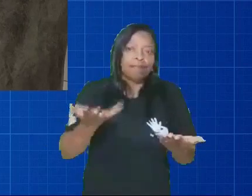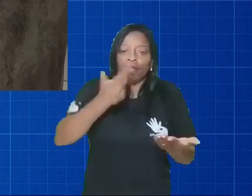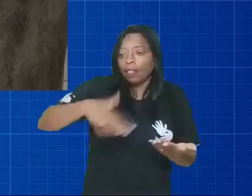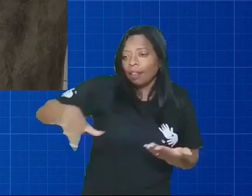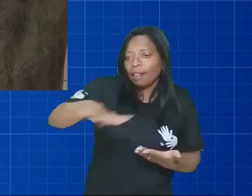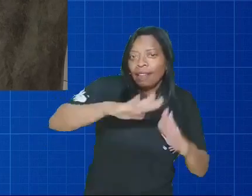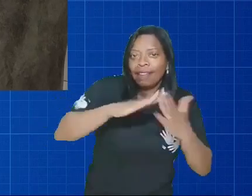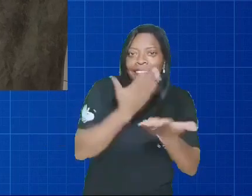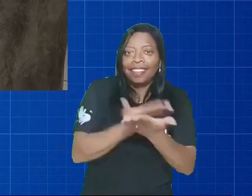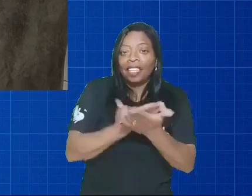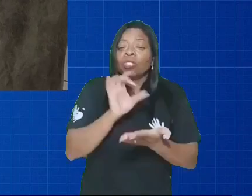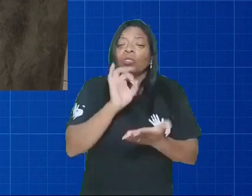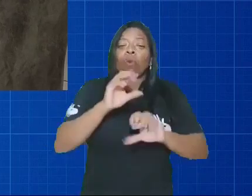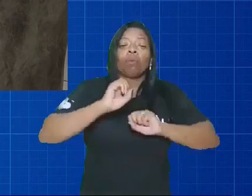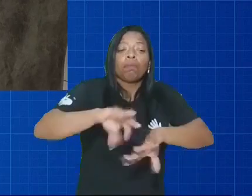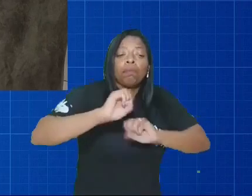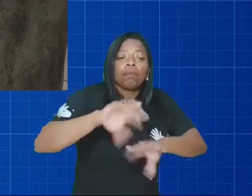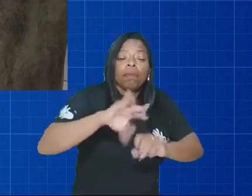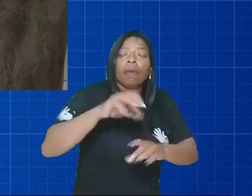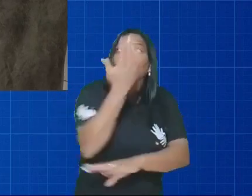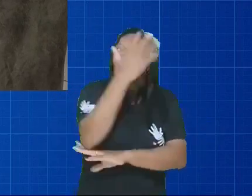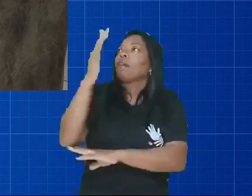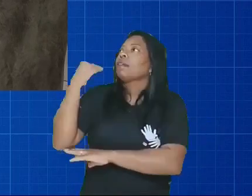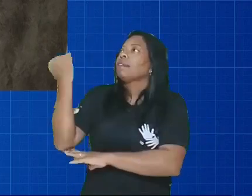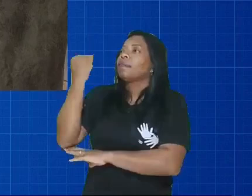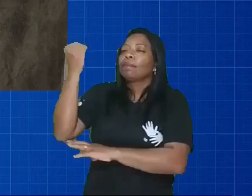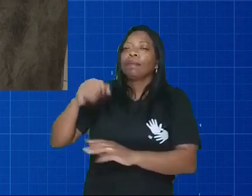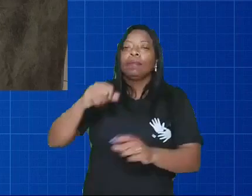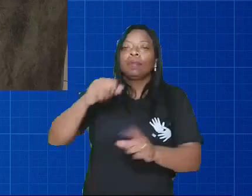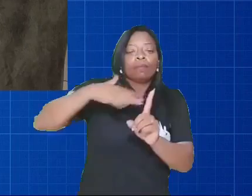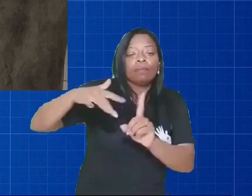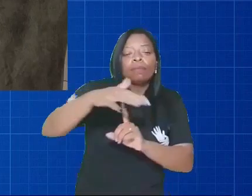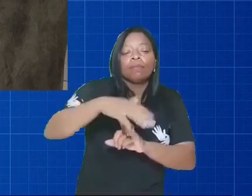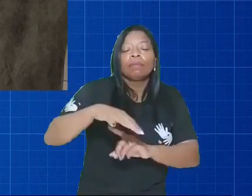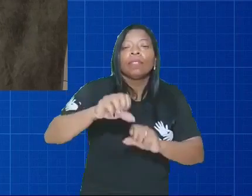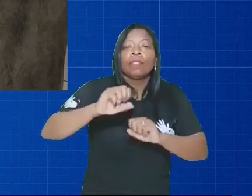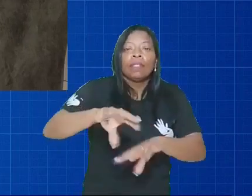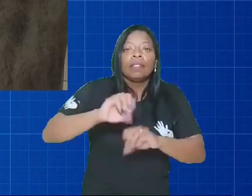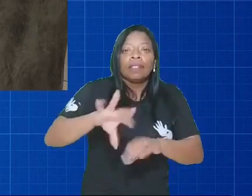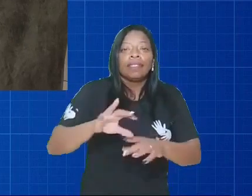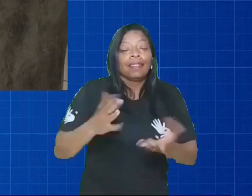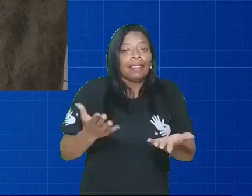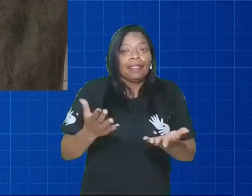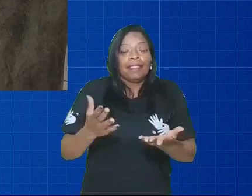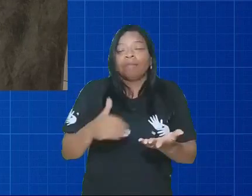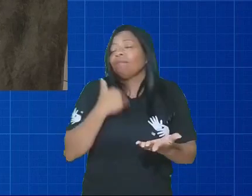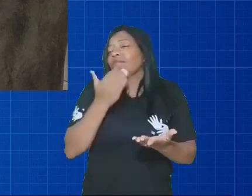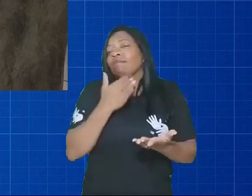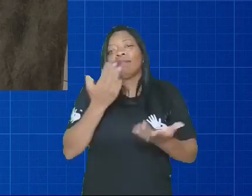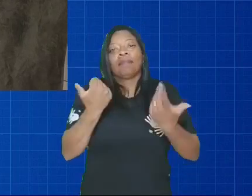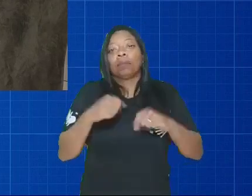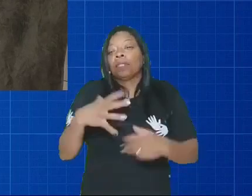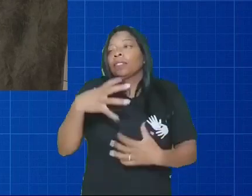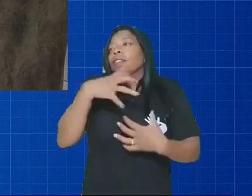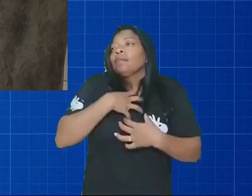que somente trabalhar a educação ambiental não dá. A gente tem que fazer com que eles se sensibilizem, com que eles percebam que fazem parte do